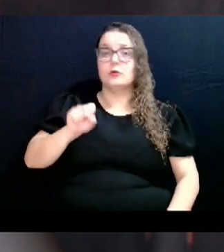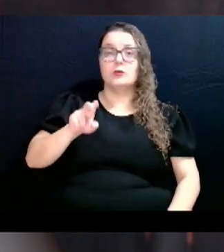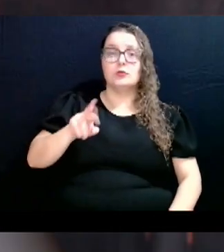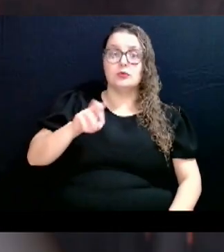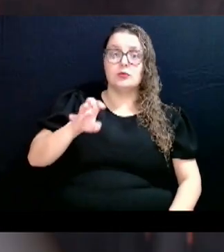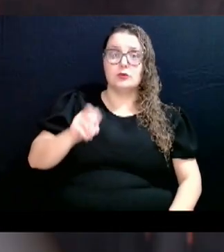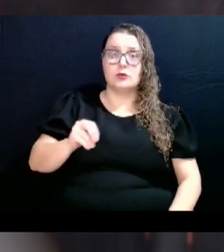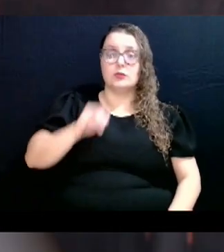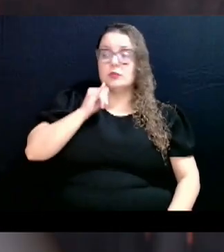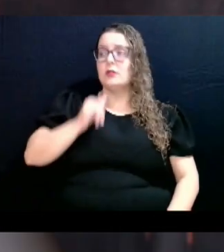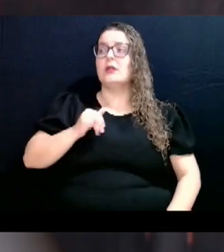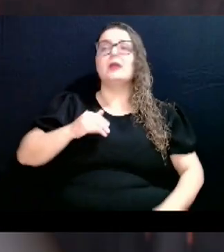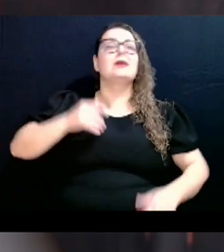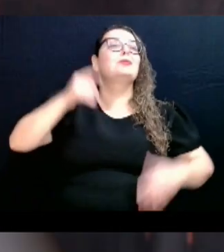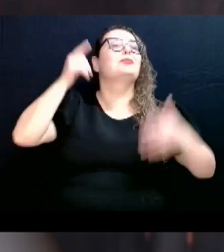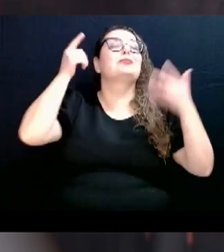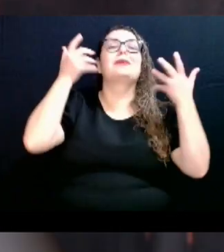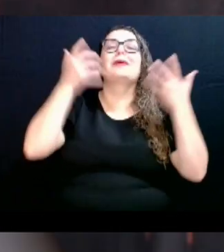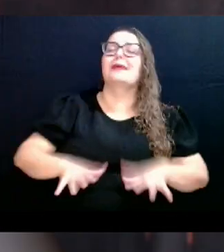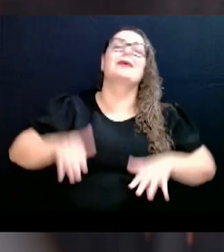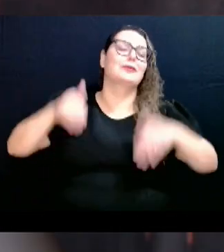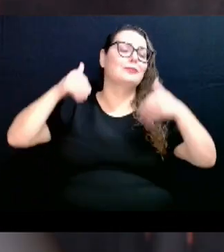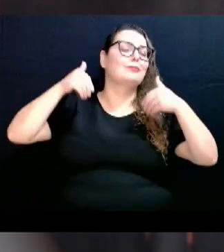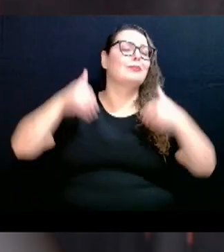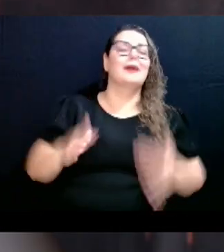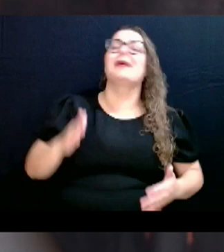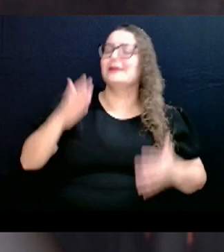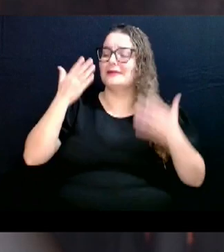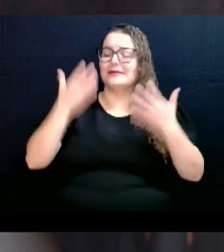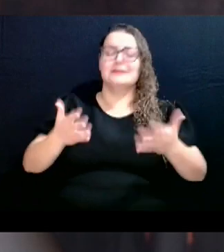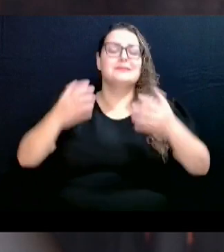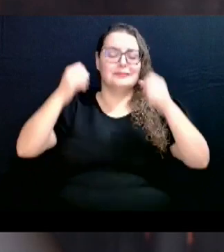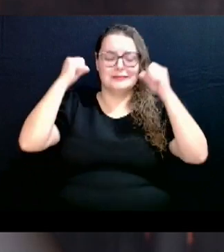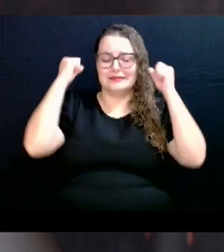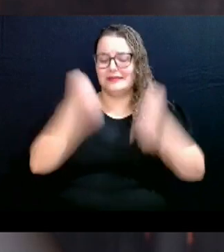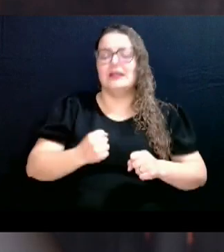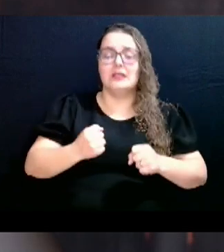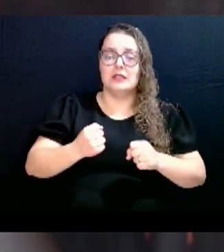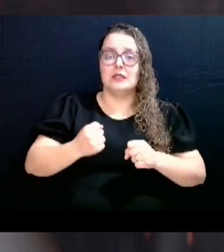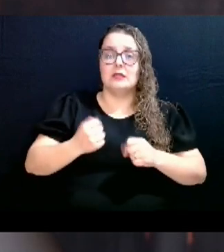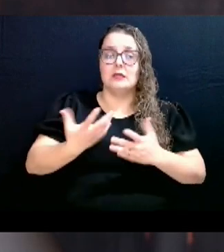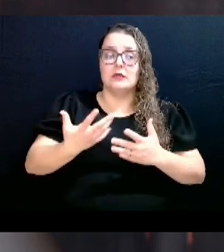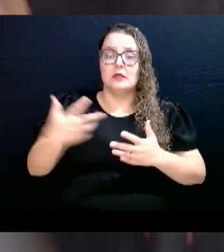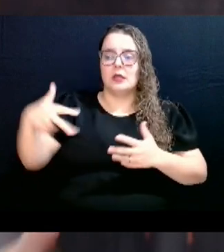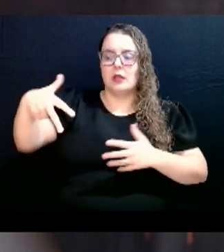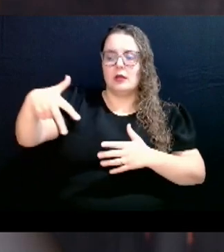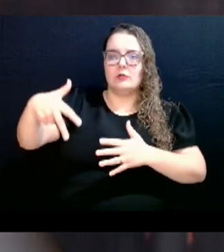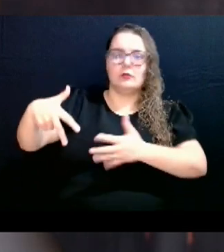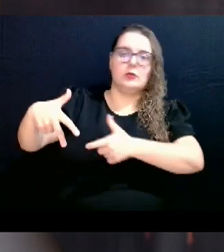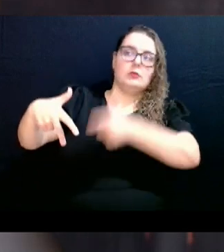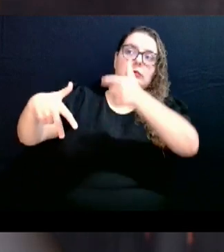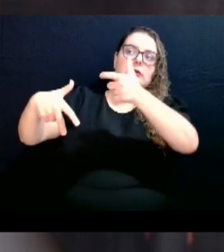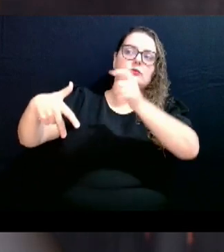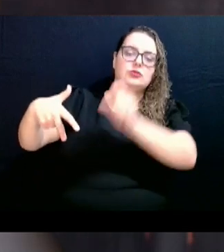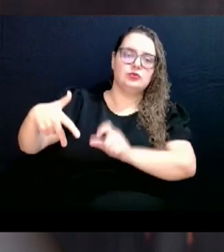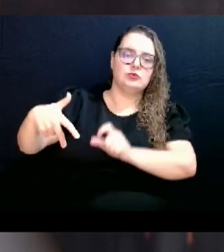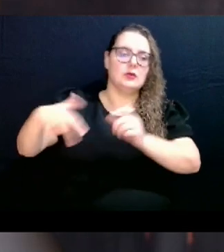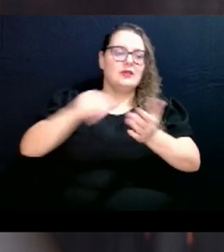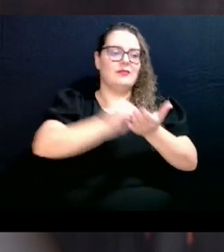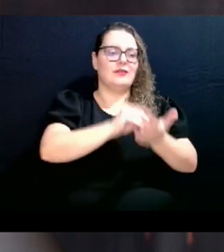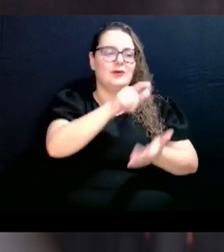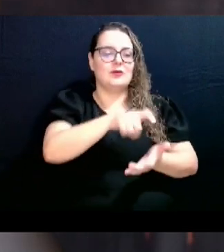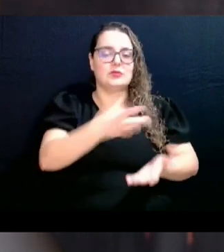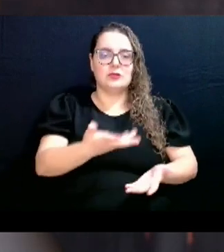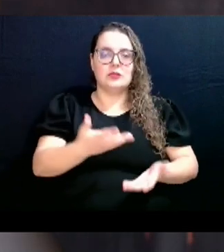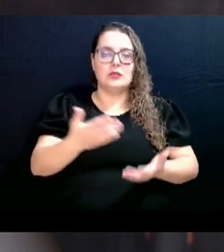mais, um excesso ali de uma figura e a falta muito grande de outra, né? Então, na psicanálise a gente vai ter aí, por